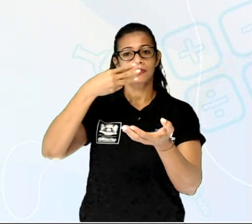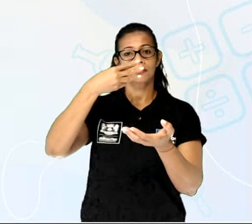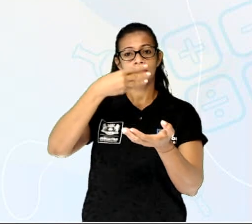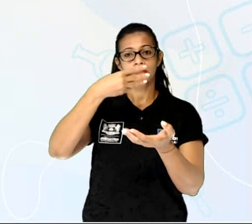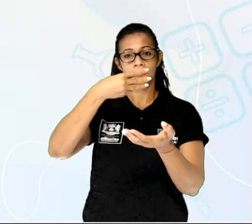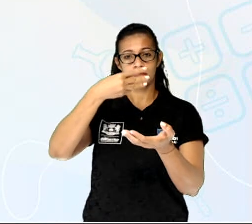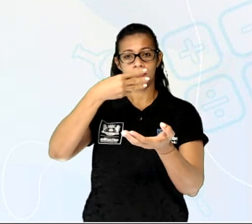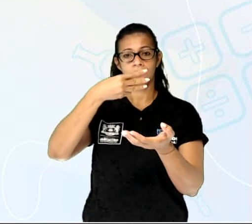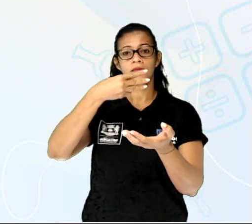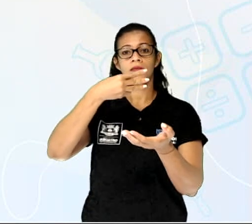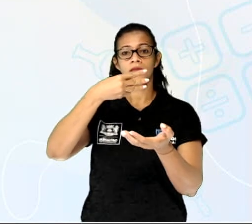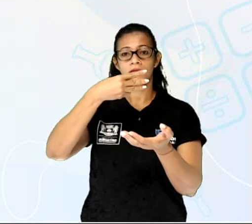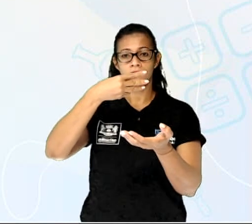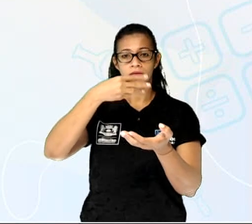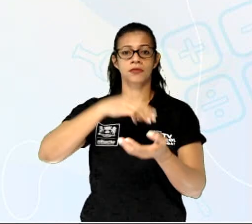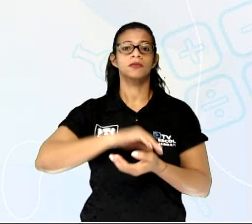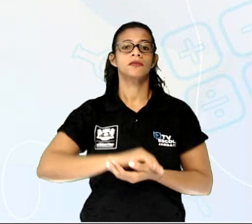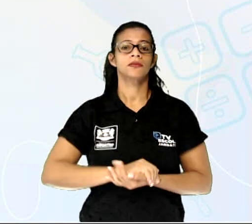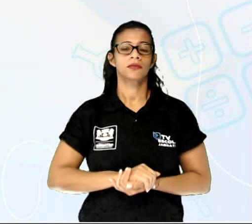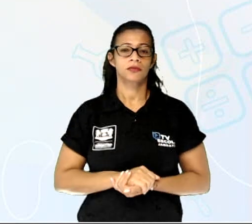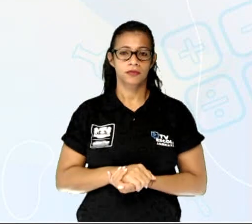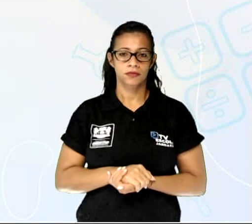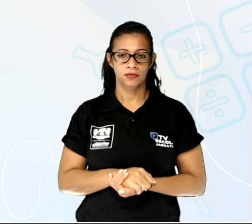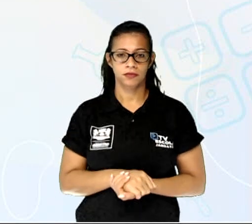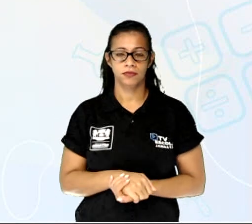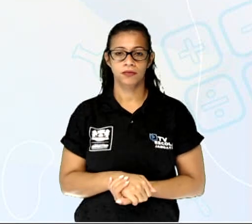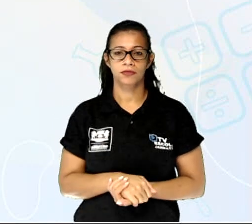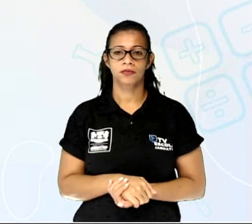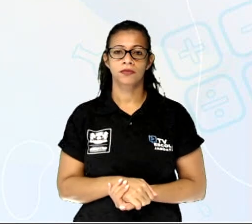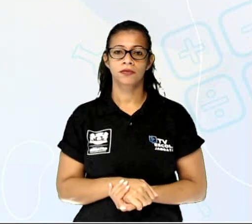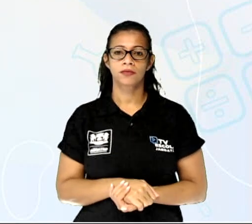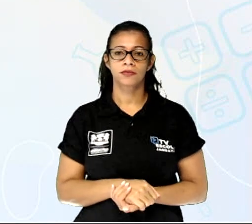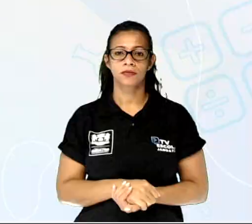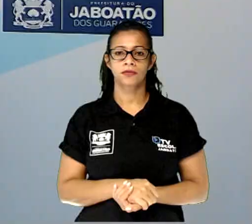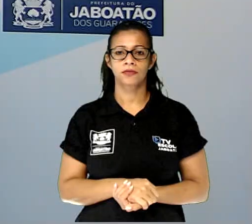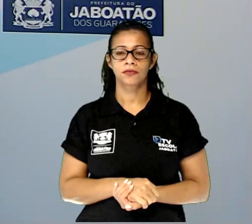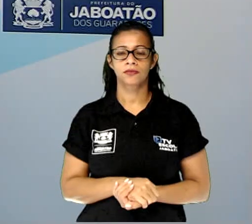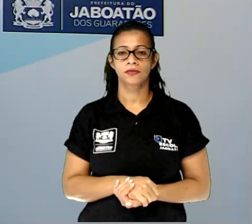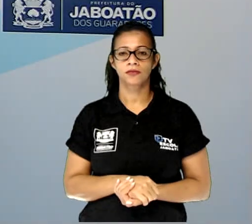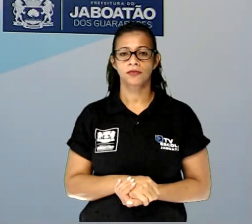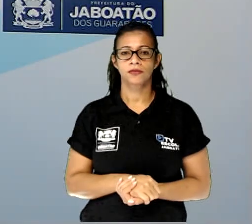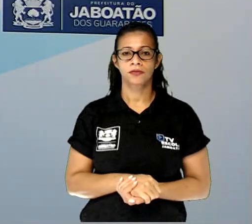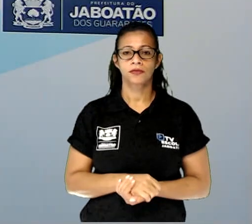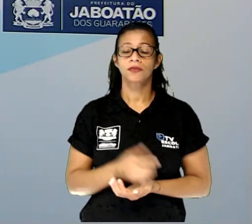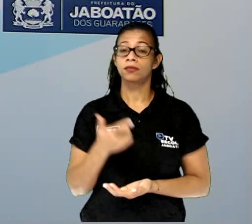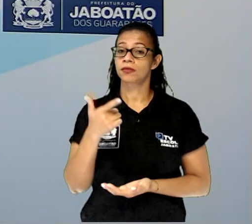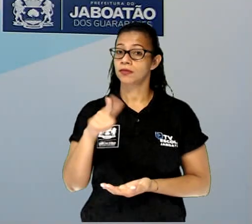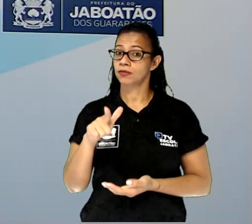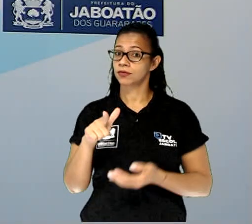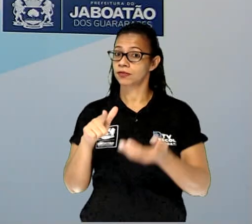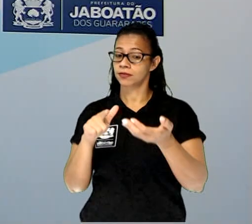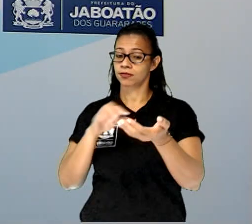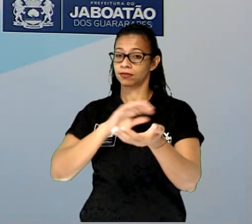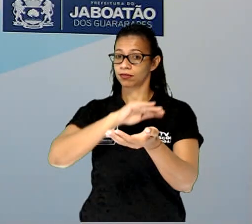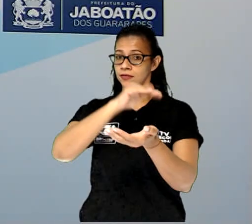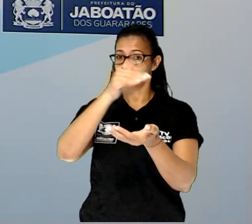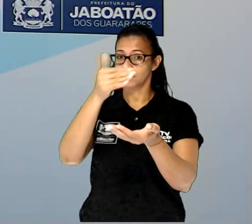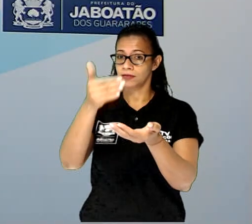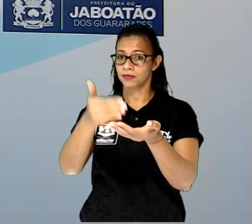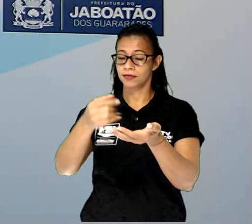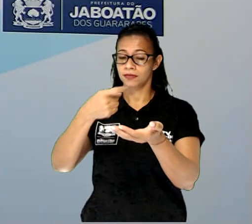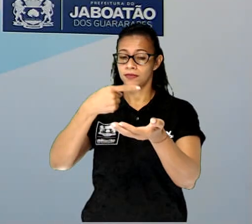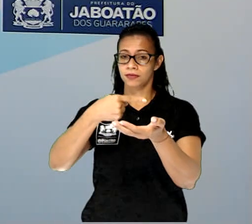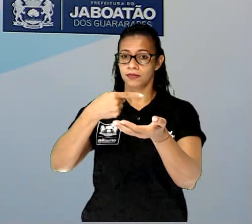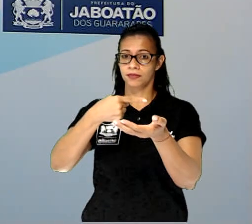área 3 no no Círculo Polar Ártico. Vem aqui comigo de novo. Área 1 no Equador,